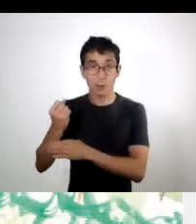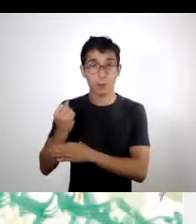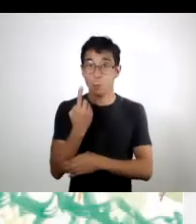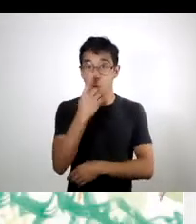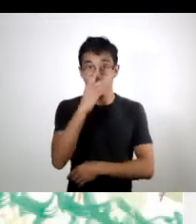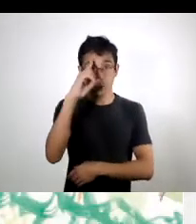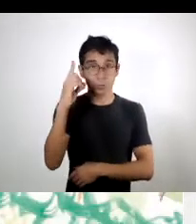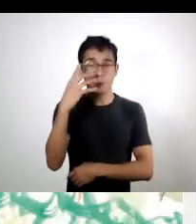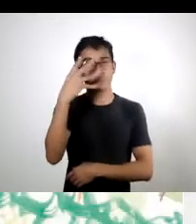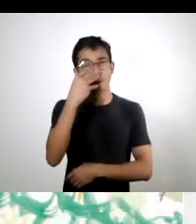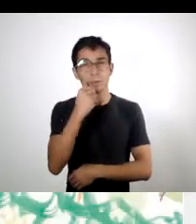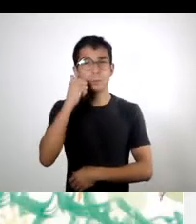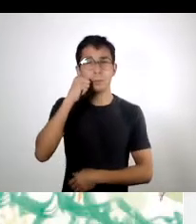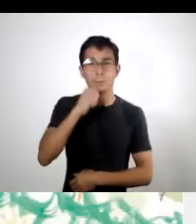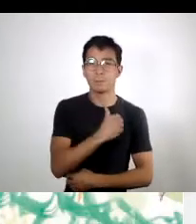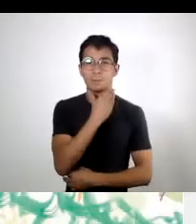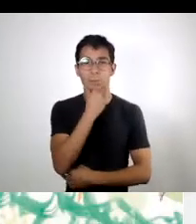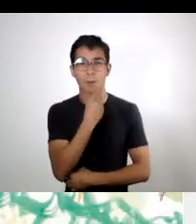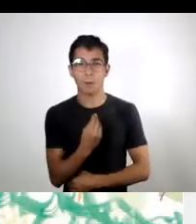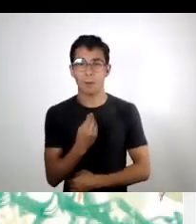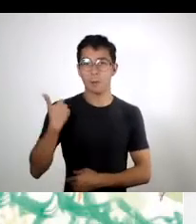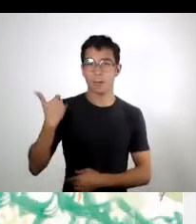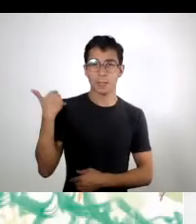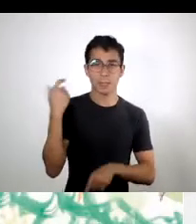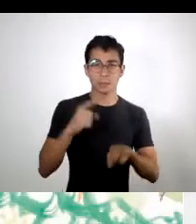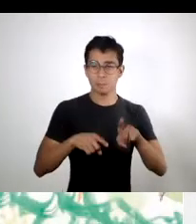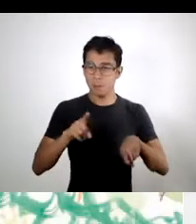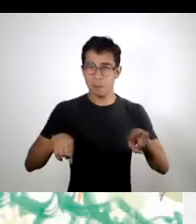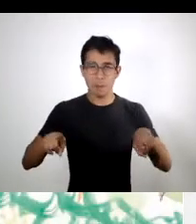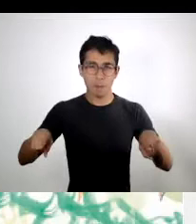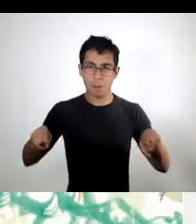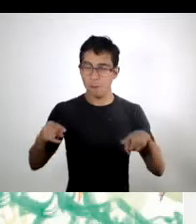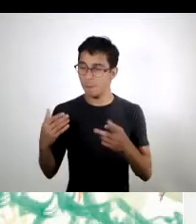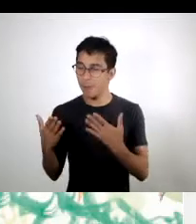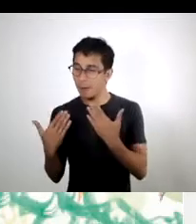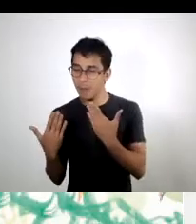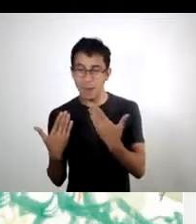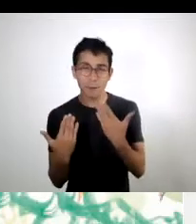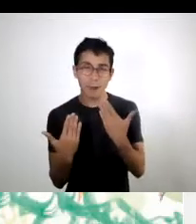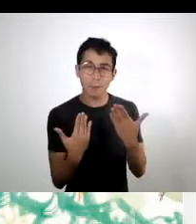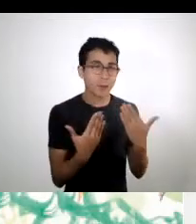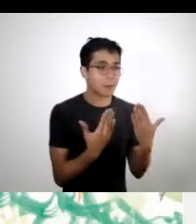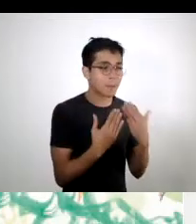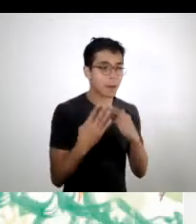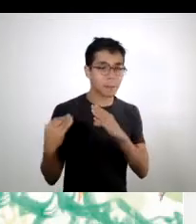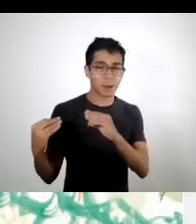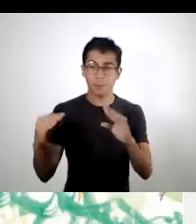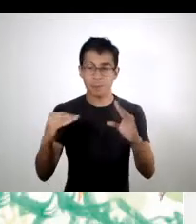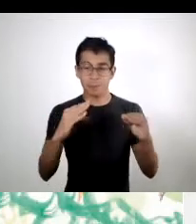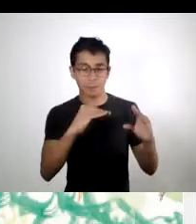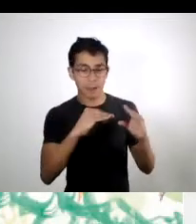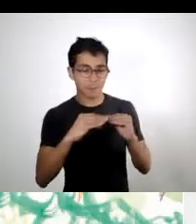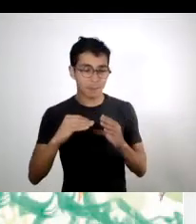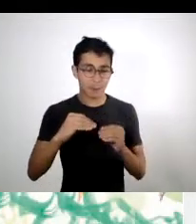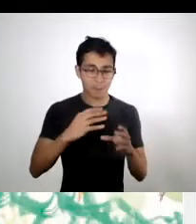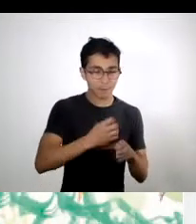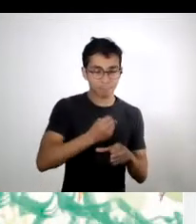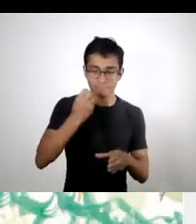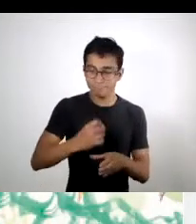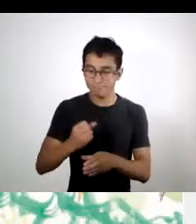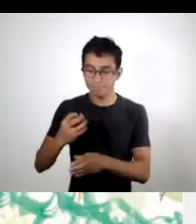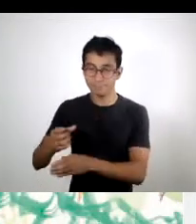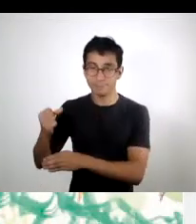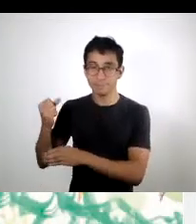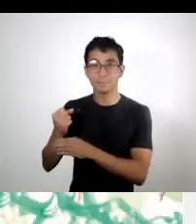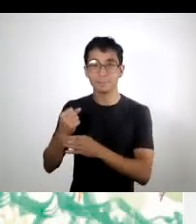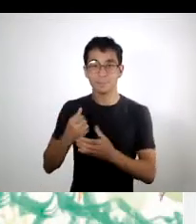mulheres, crianças e mais velhos conversando e contando causos enquanto a roça ia sendo colhida. Os cestos de cipó aos poucos iam